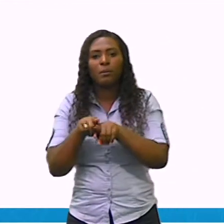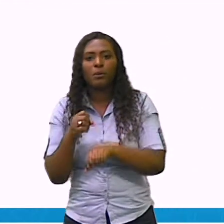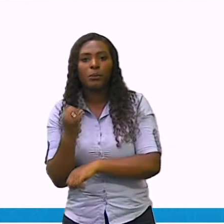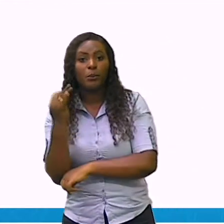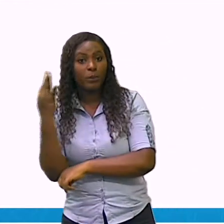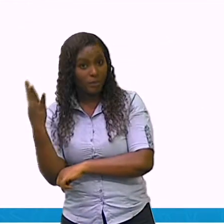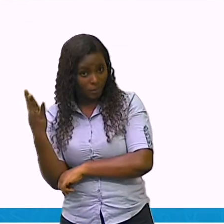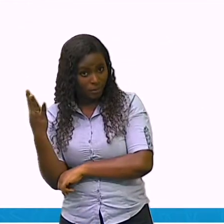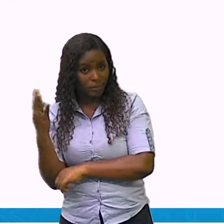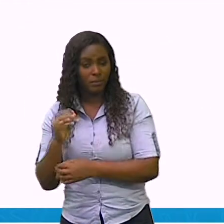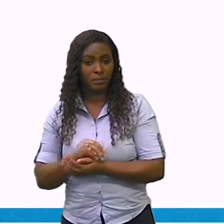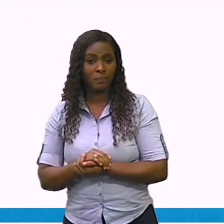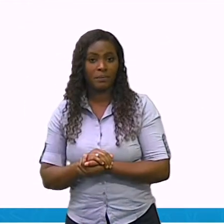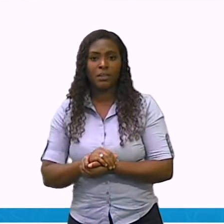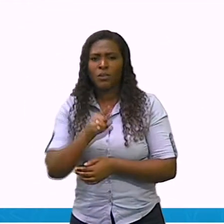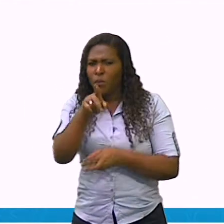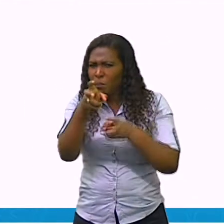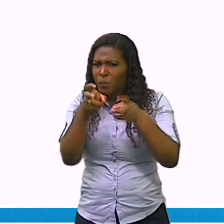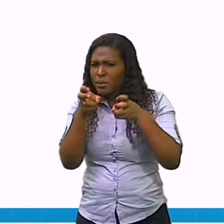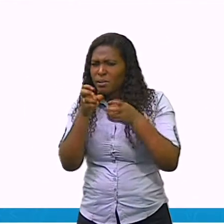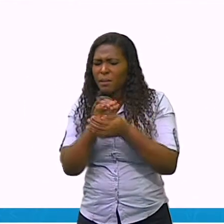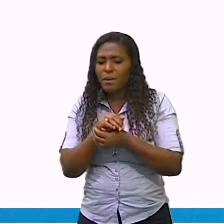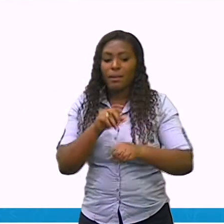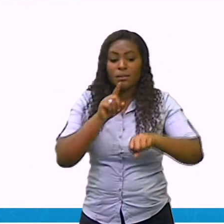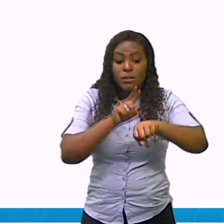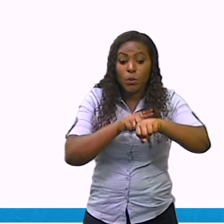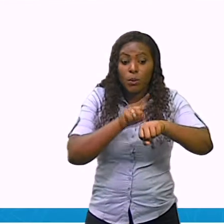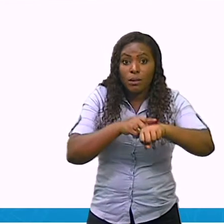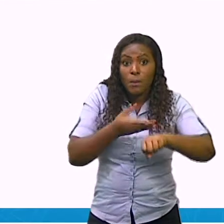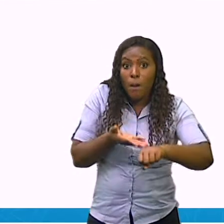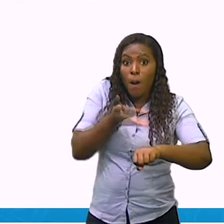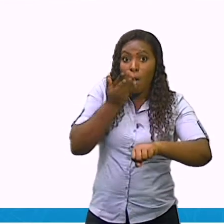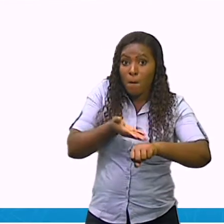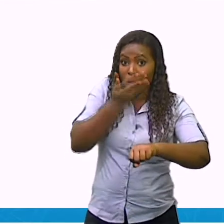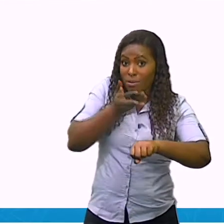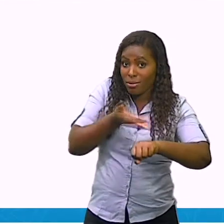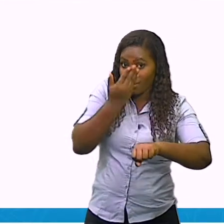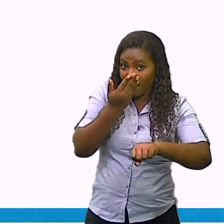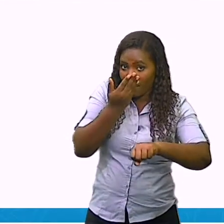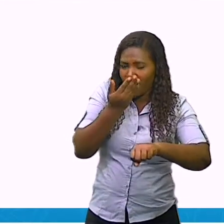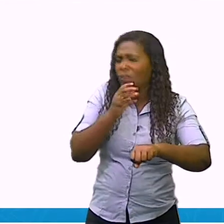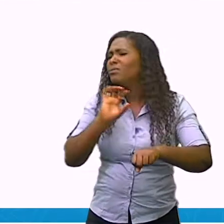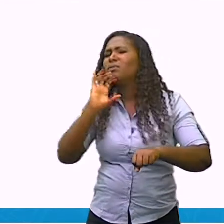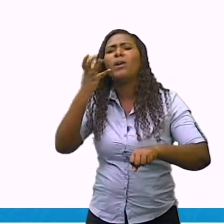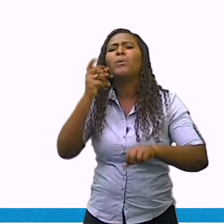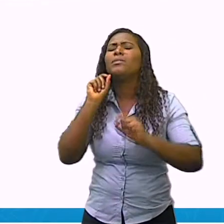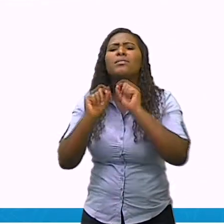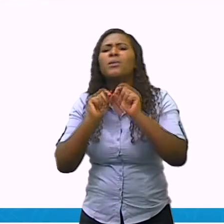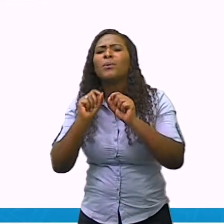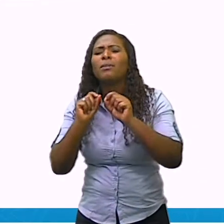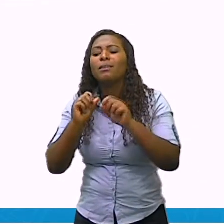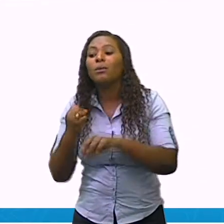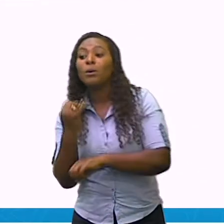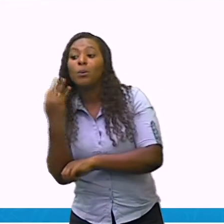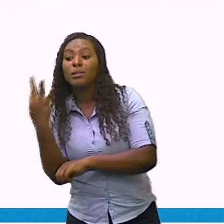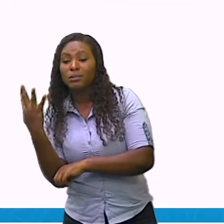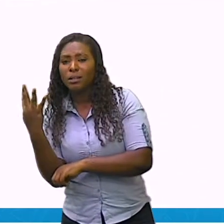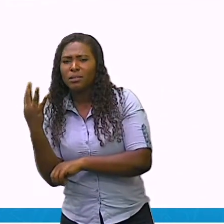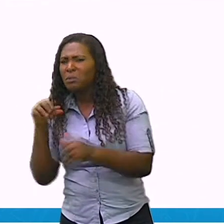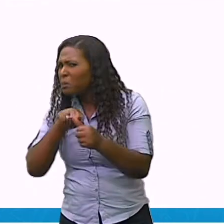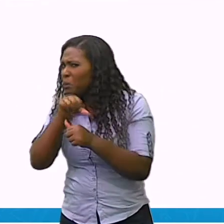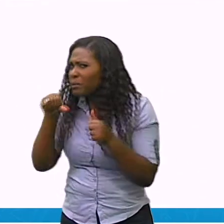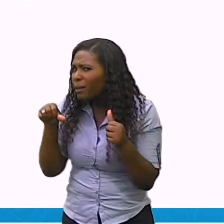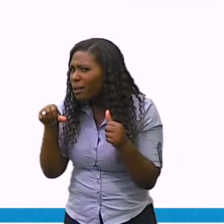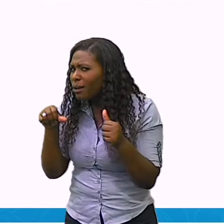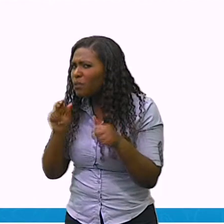verificar que, aumentando o tempo, o que vai acontecer com a quantidade de